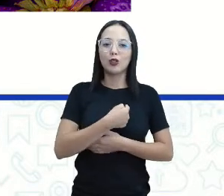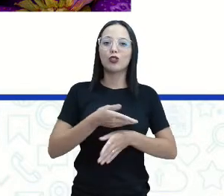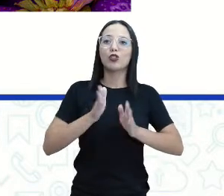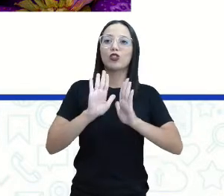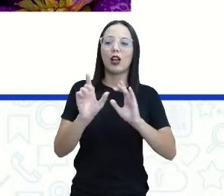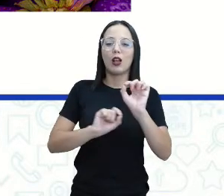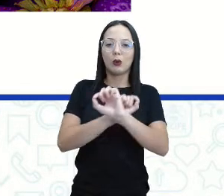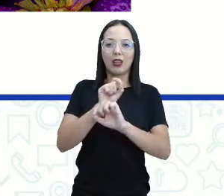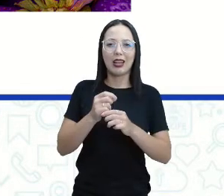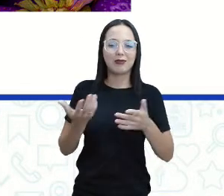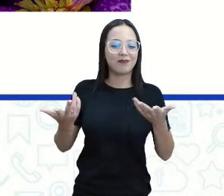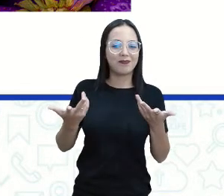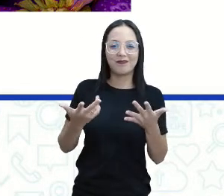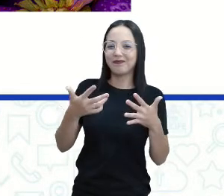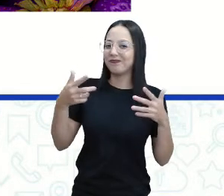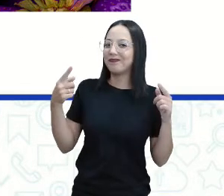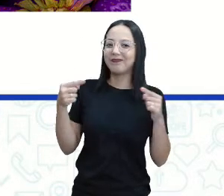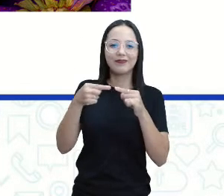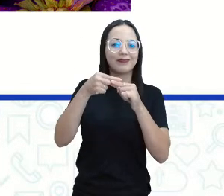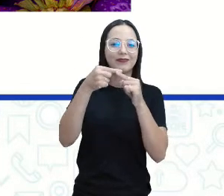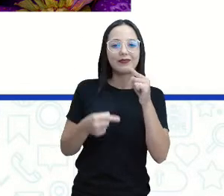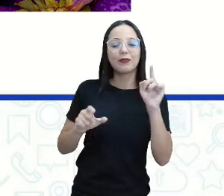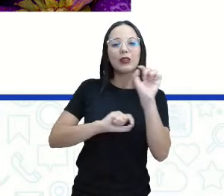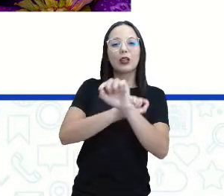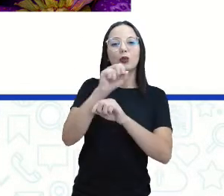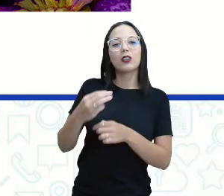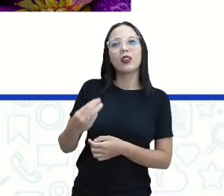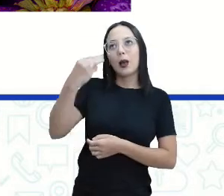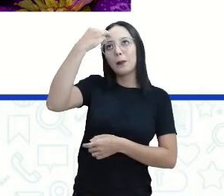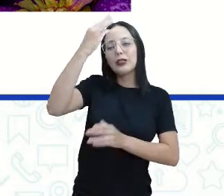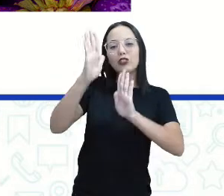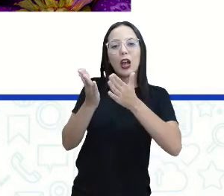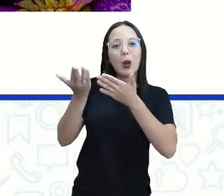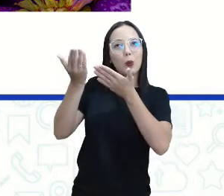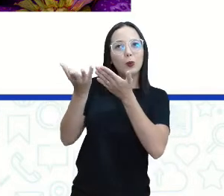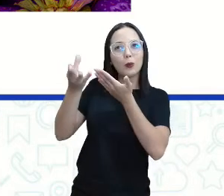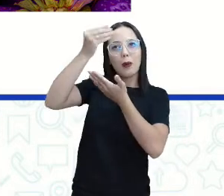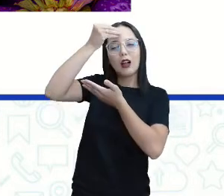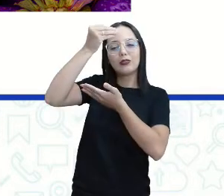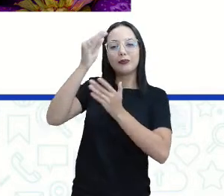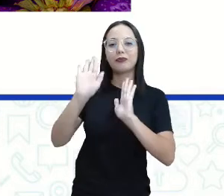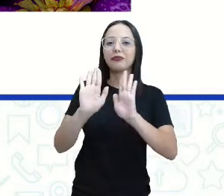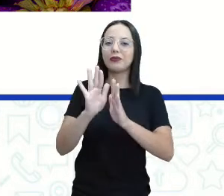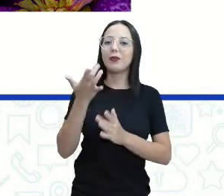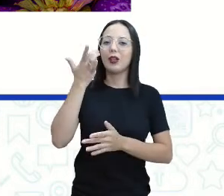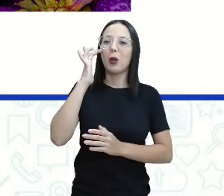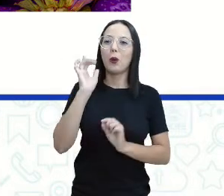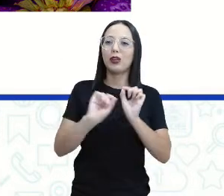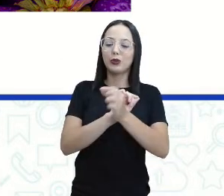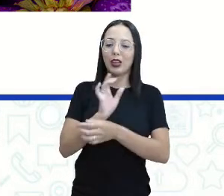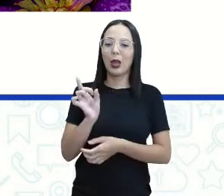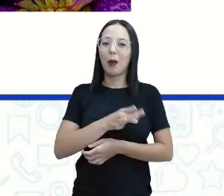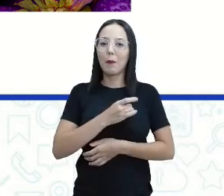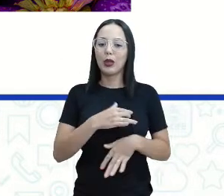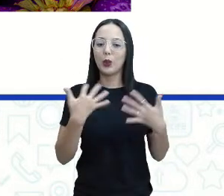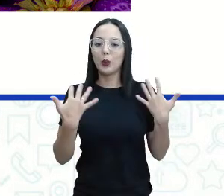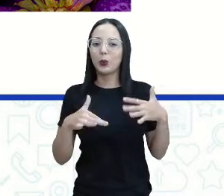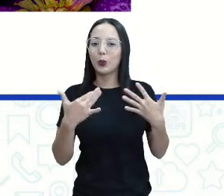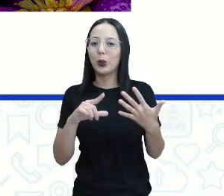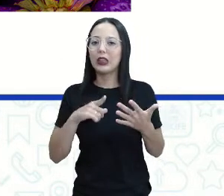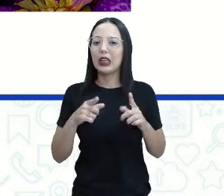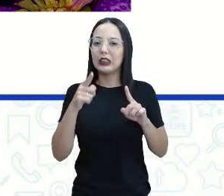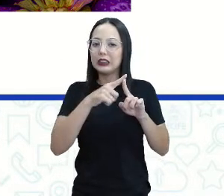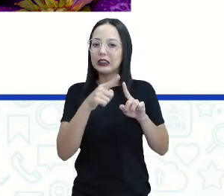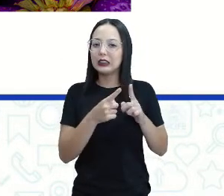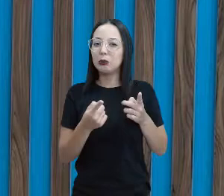é algo que foge do que a nossa mente armazenou, que guardou. E aí eu acho que dá logo um medinho. Será que tem algum tipo